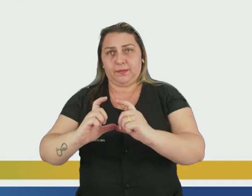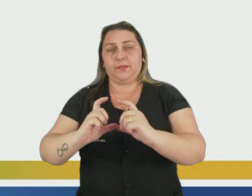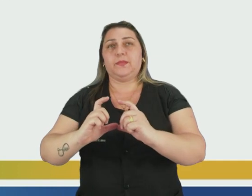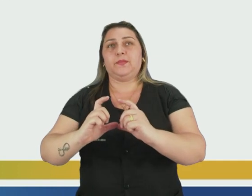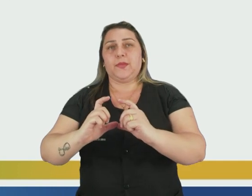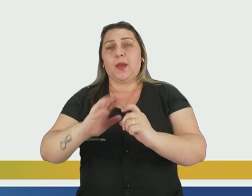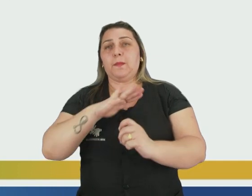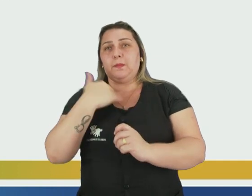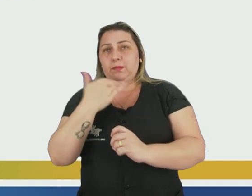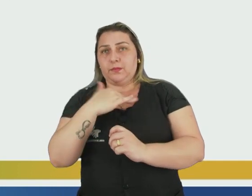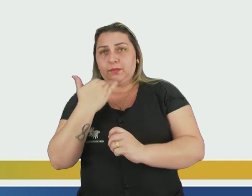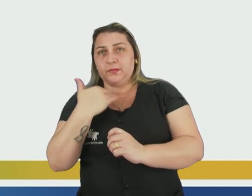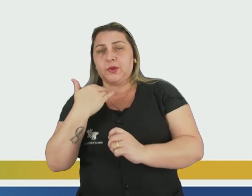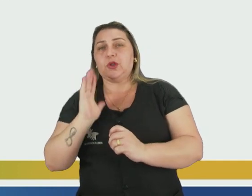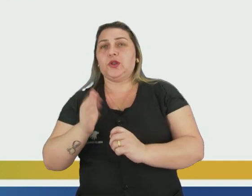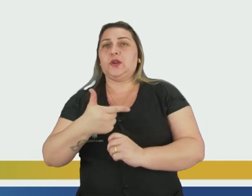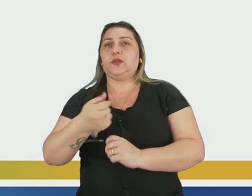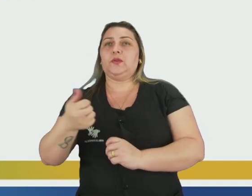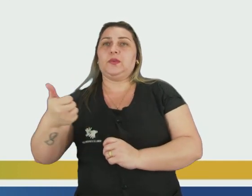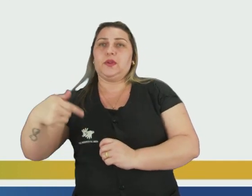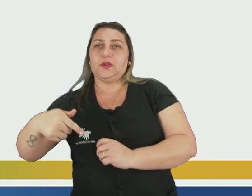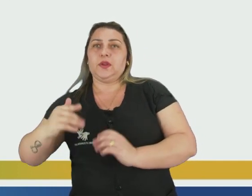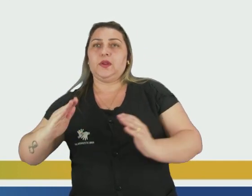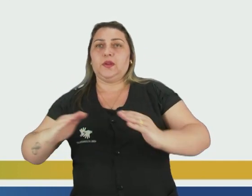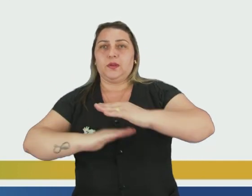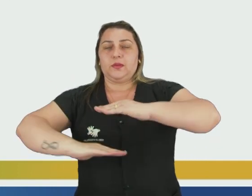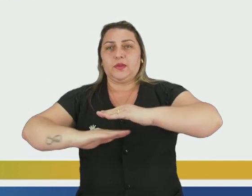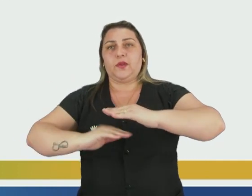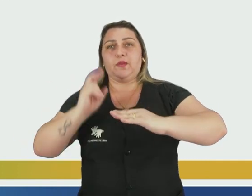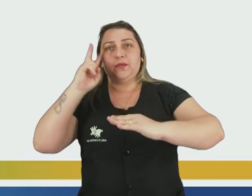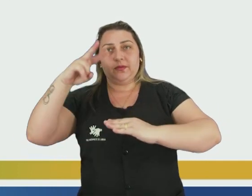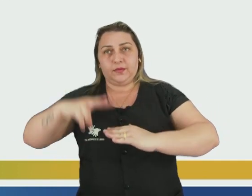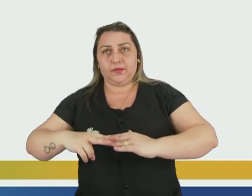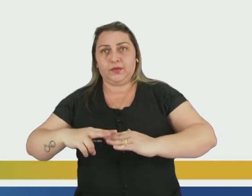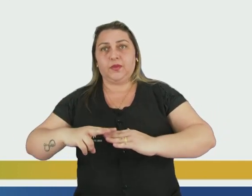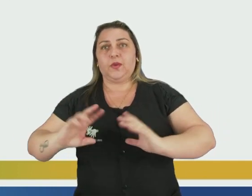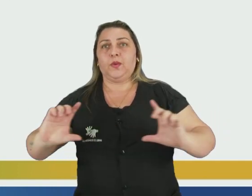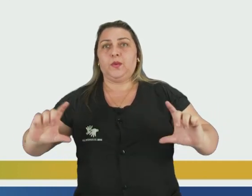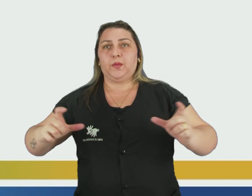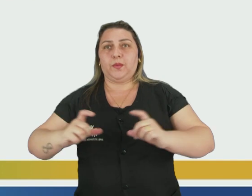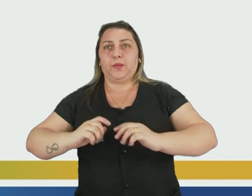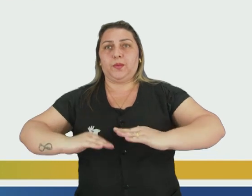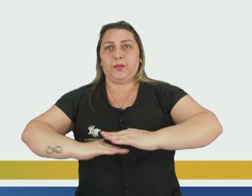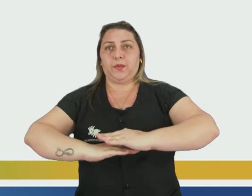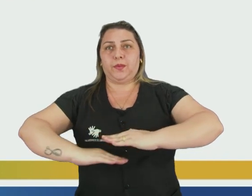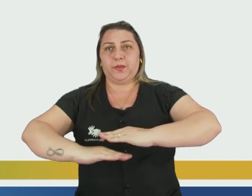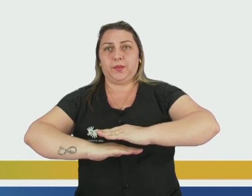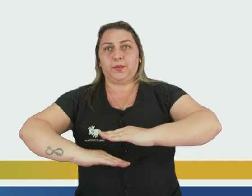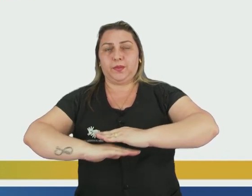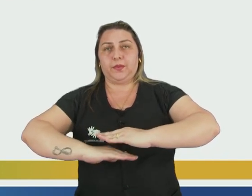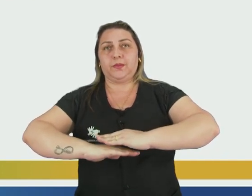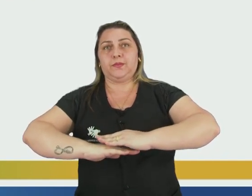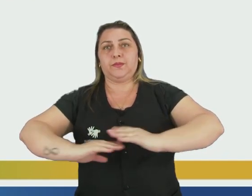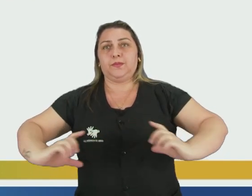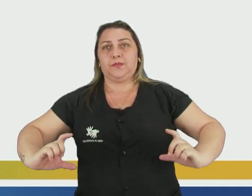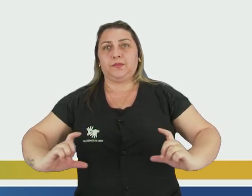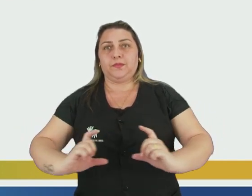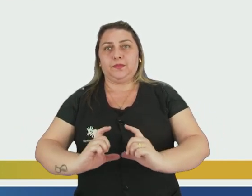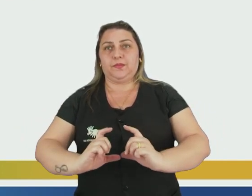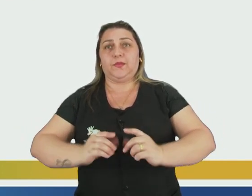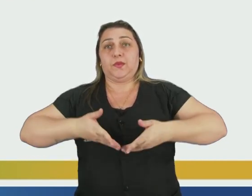estavam morrendo muito. Já em 2017, na pirâmide abaixo, você verifica uma redução na base, ou seja, uma redução no número